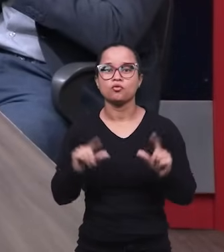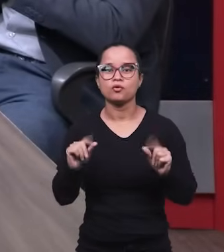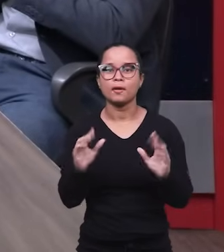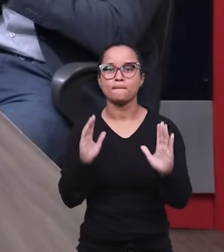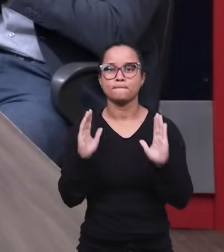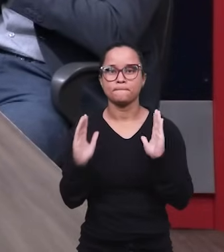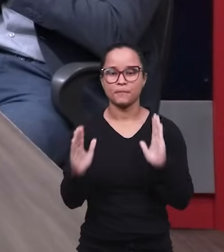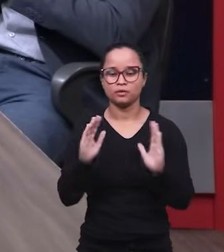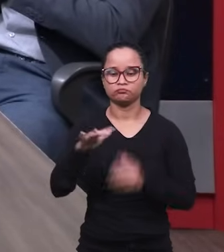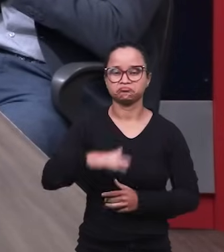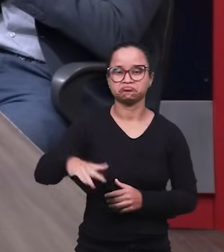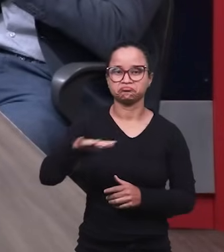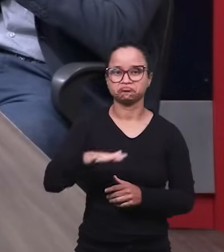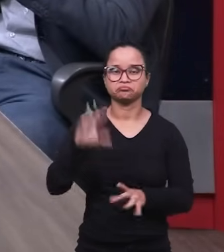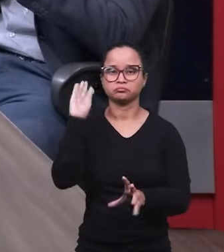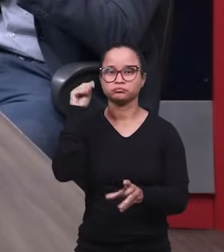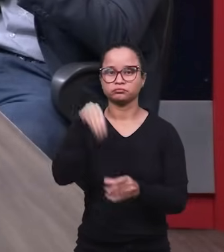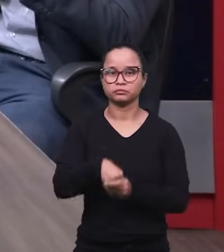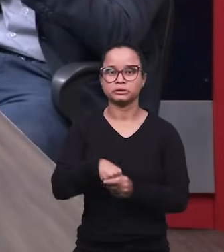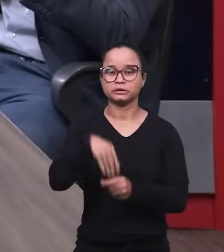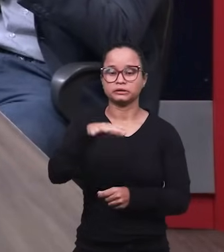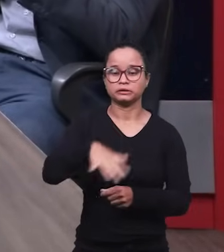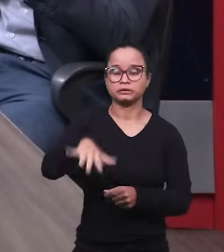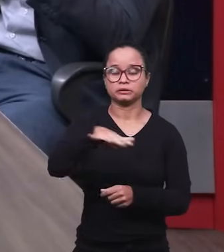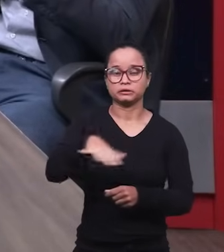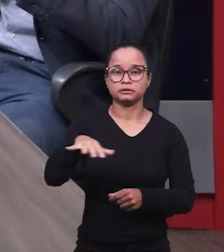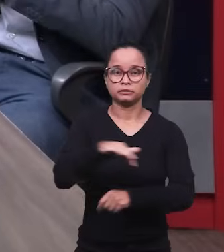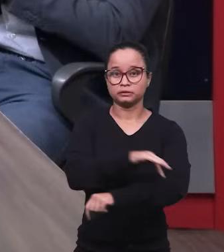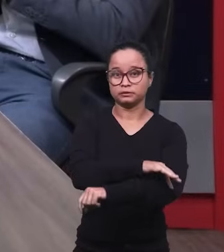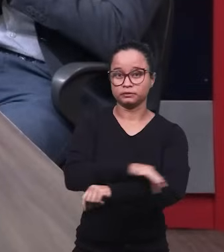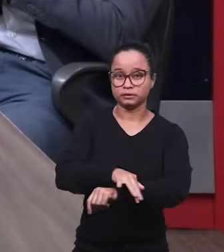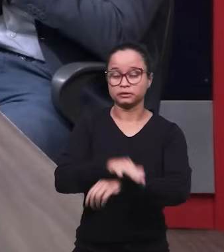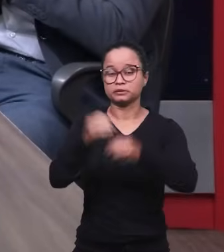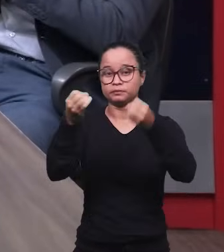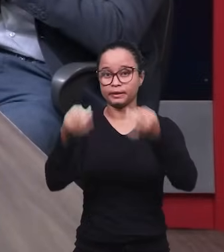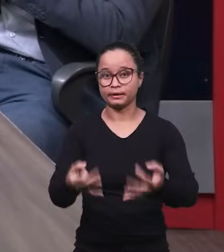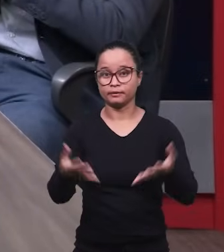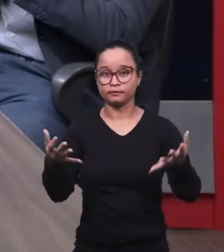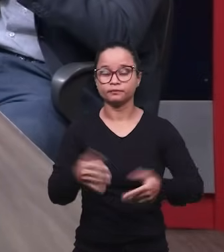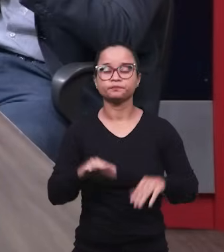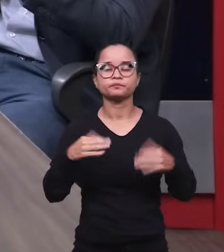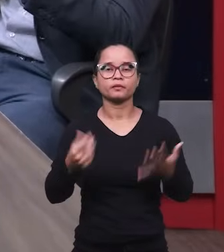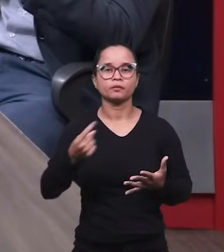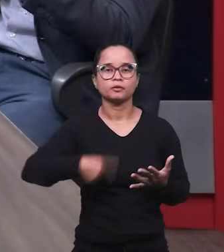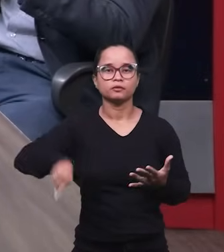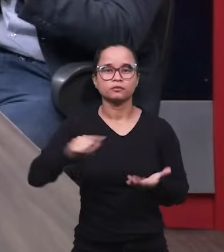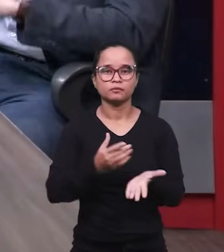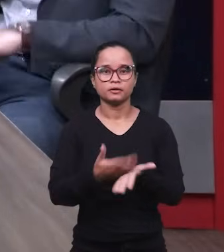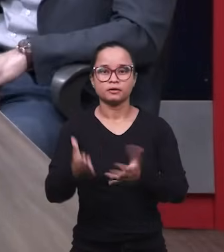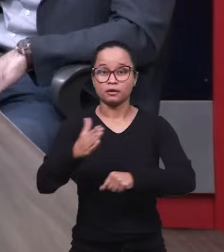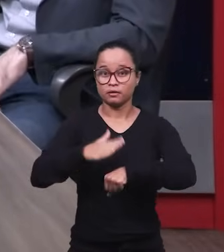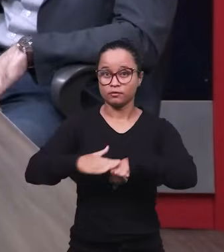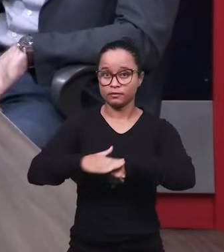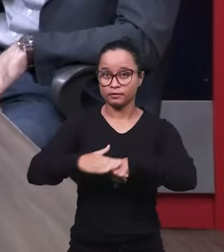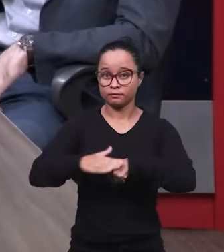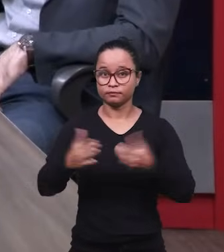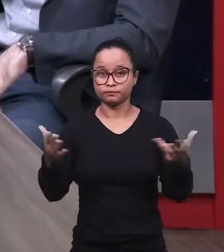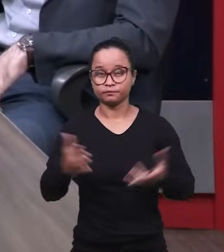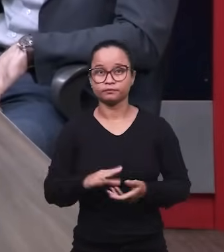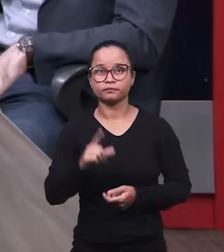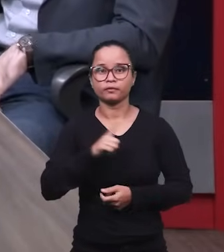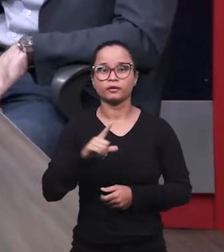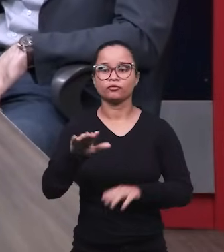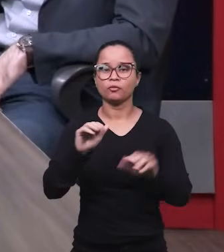que é o tempo, dentro dessa grandeza física, podemos dizer assim. E aí, para a gente poder iniciar essa conversa aqui, eu quero chamar